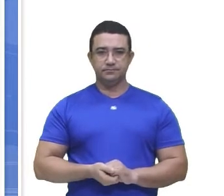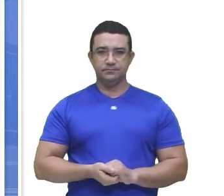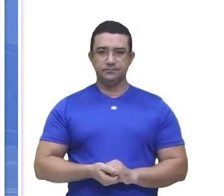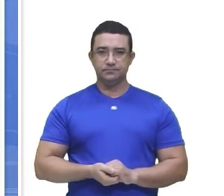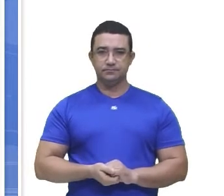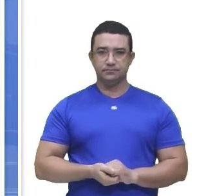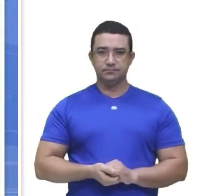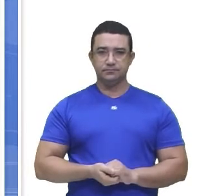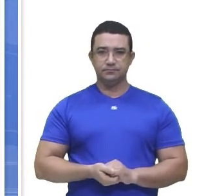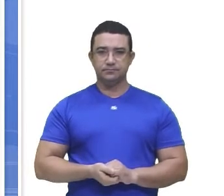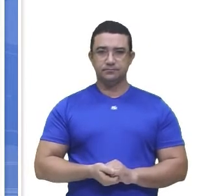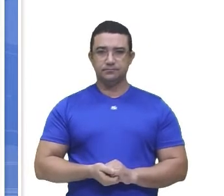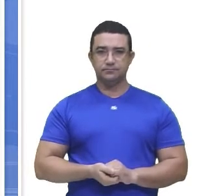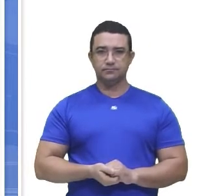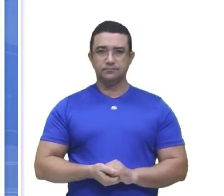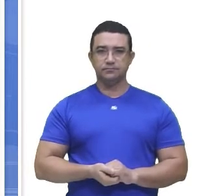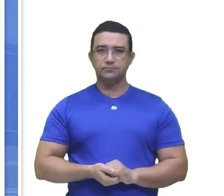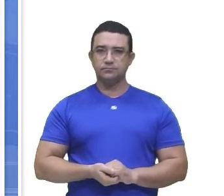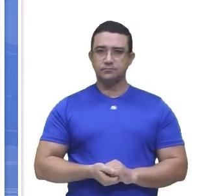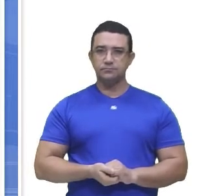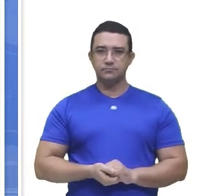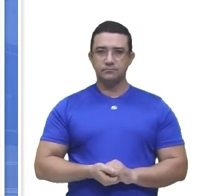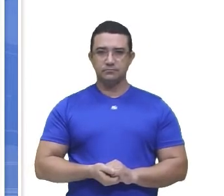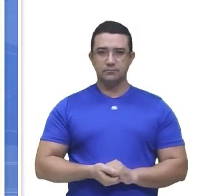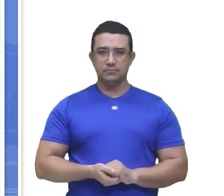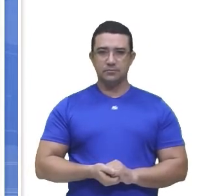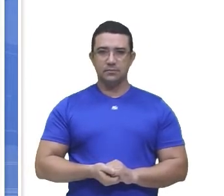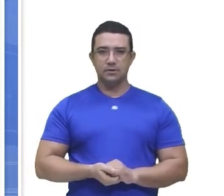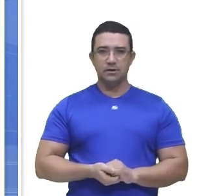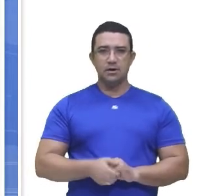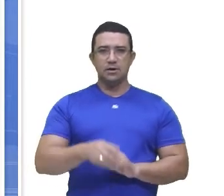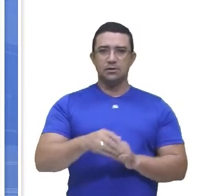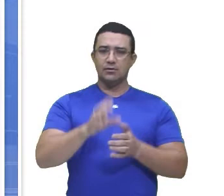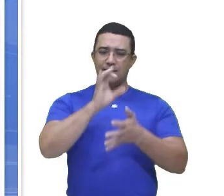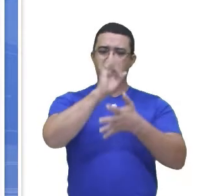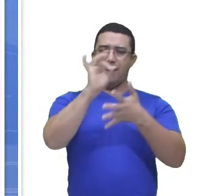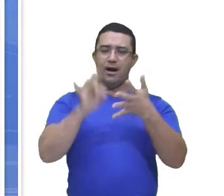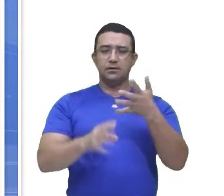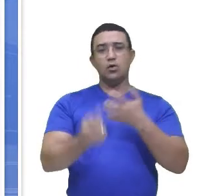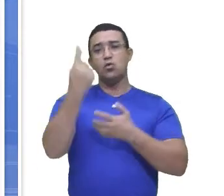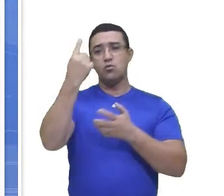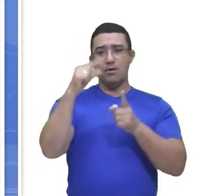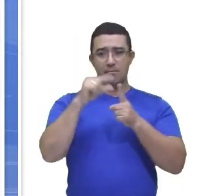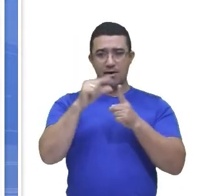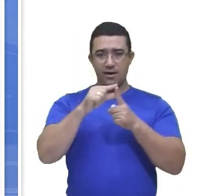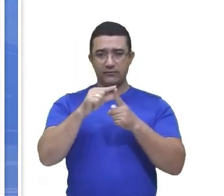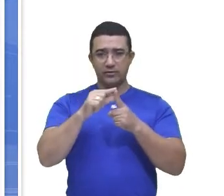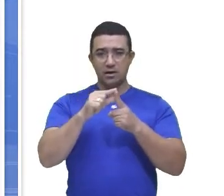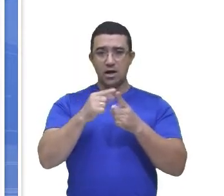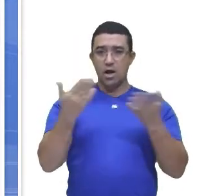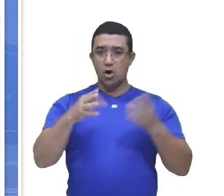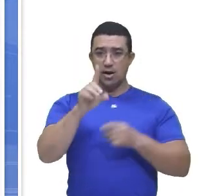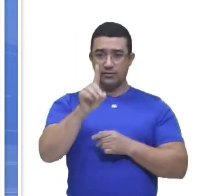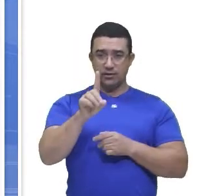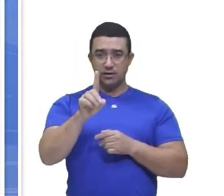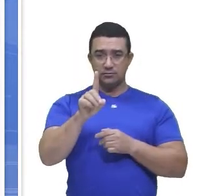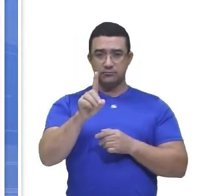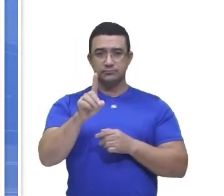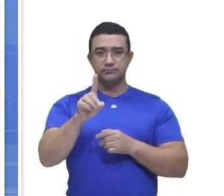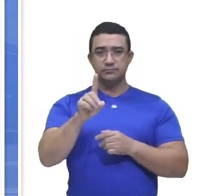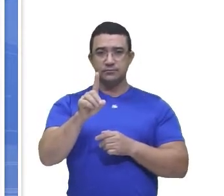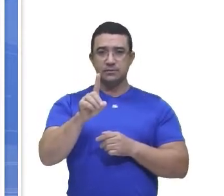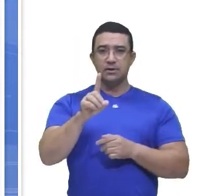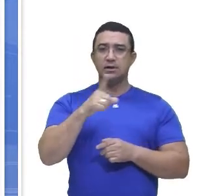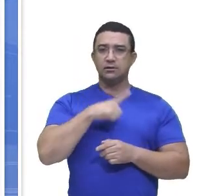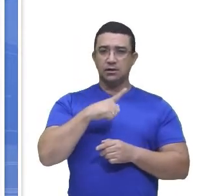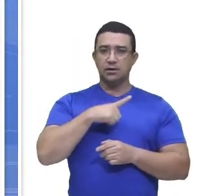uma palavrinha apareceu, uma palavrinha em cada alternativa. Agora, vamos para a alternativa D. Na